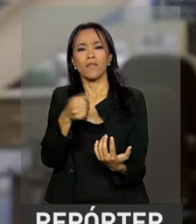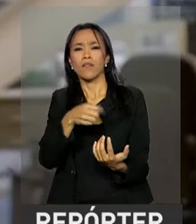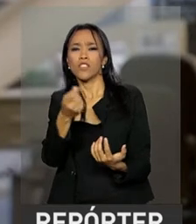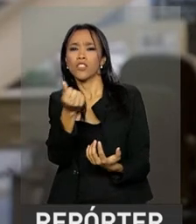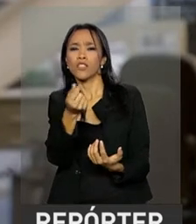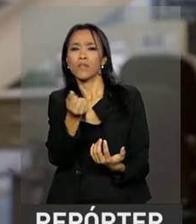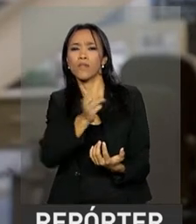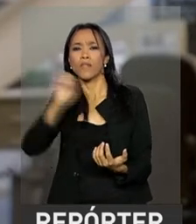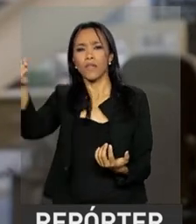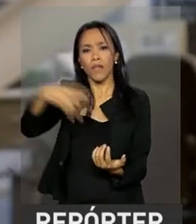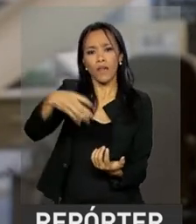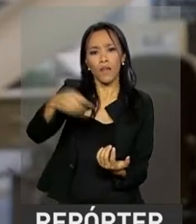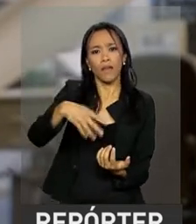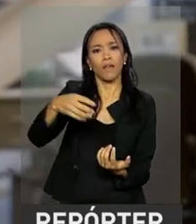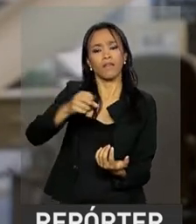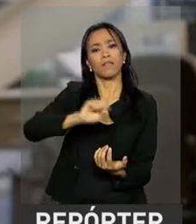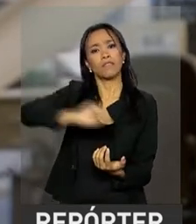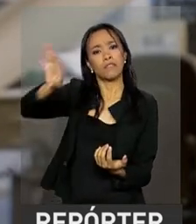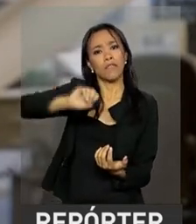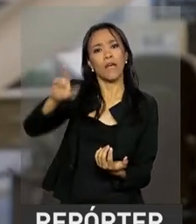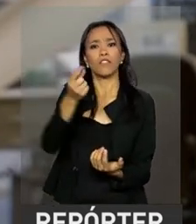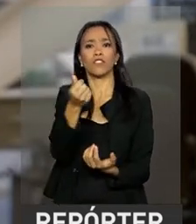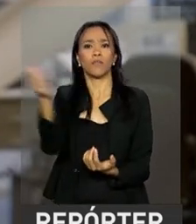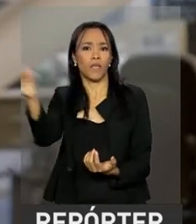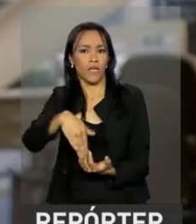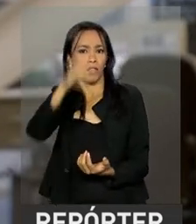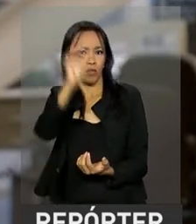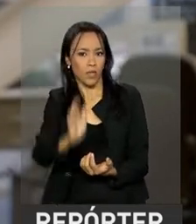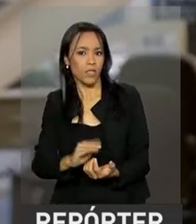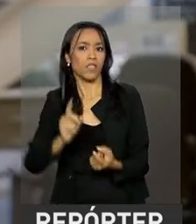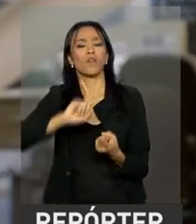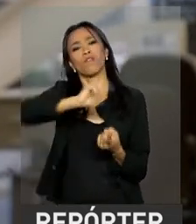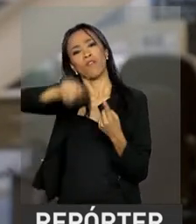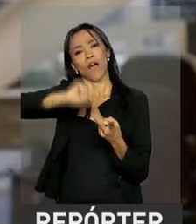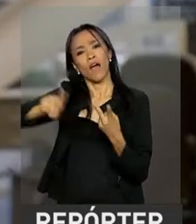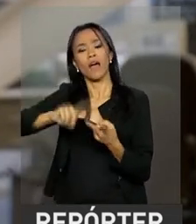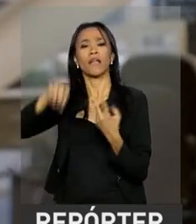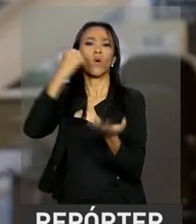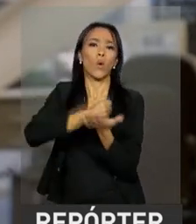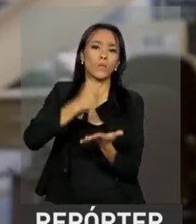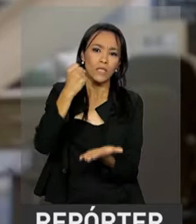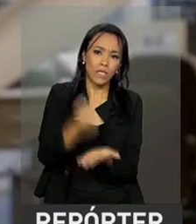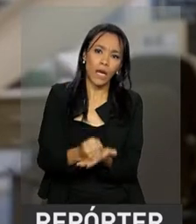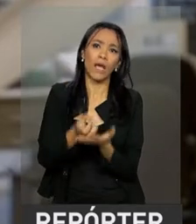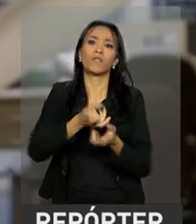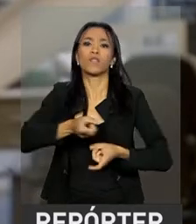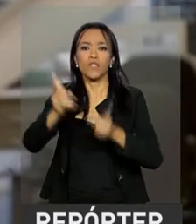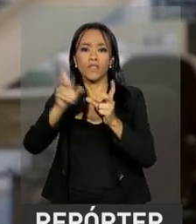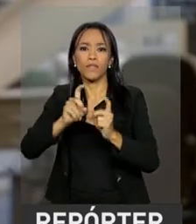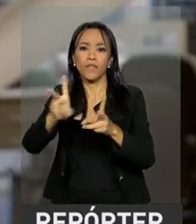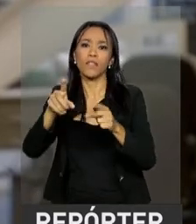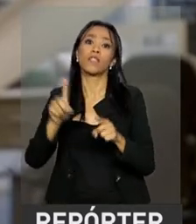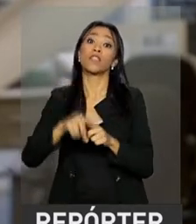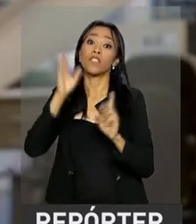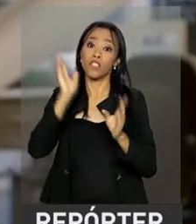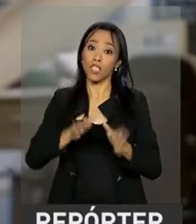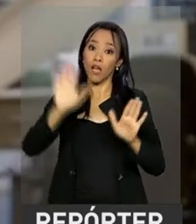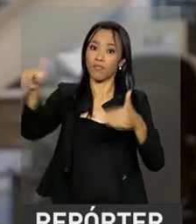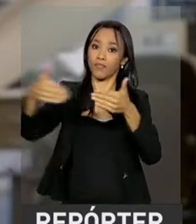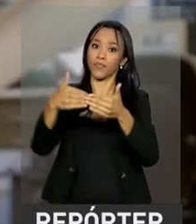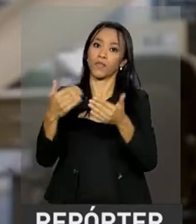relacionados a investimentos em ações e outros papéis brasileiros além de contratos de exportação e importação fechados com parceiros comerciais